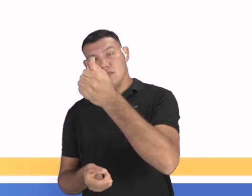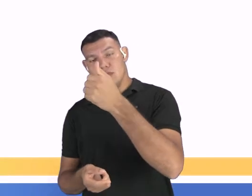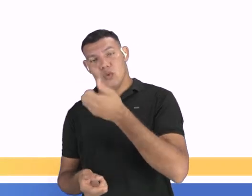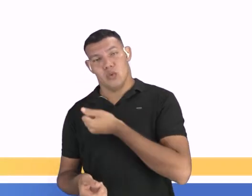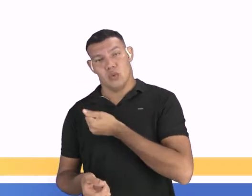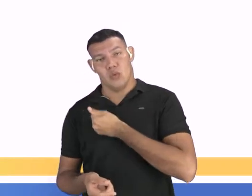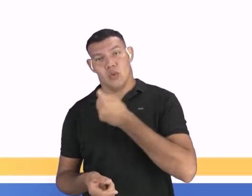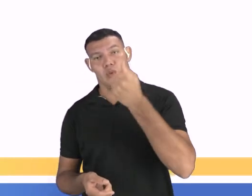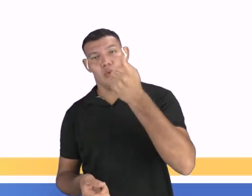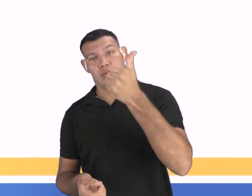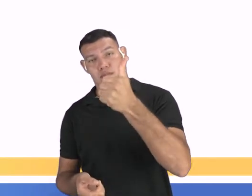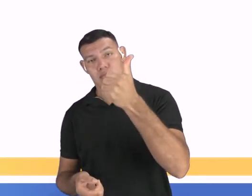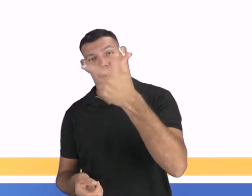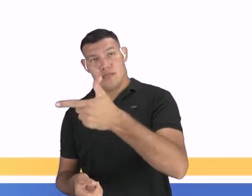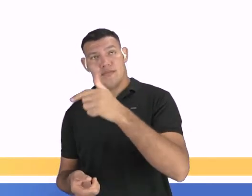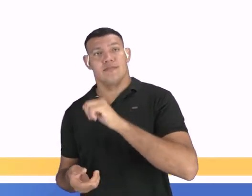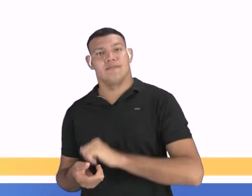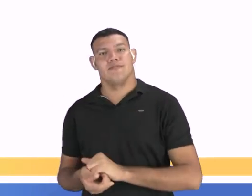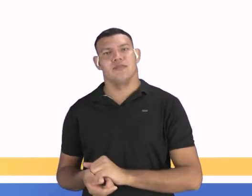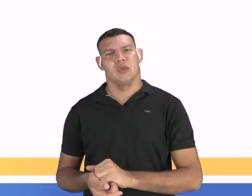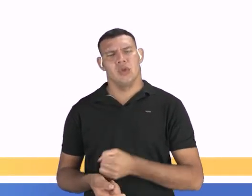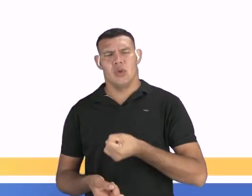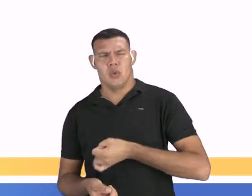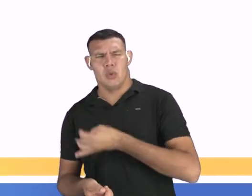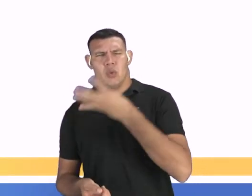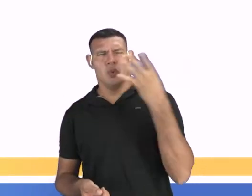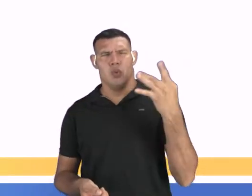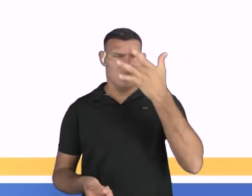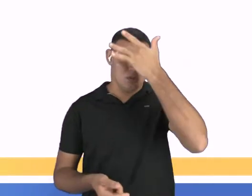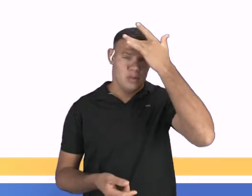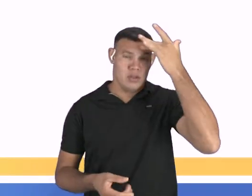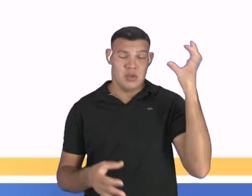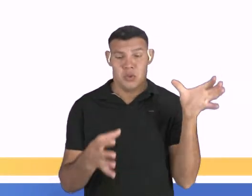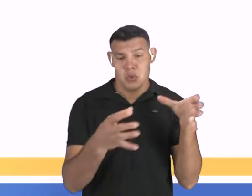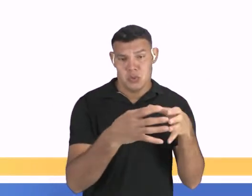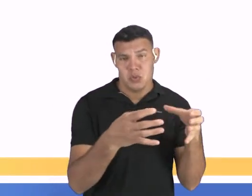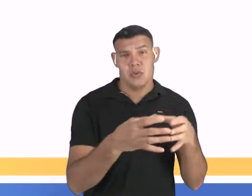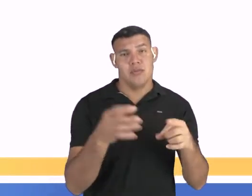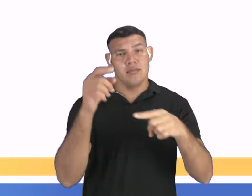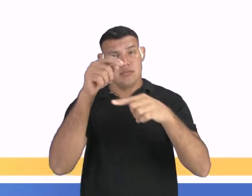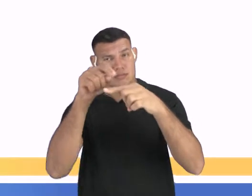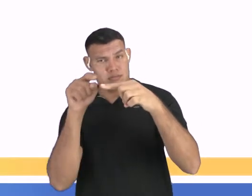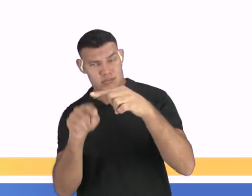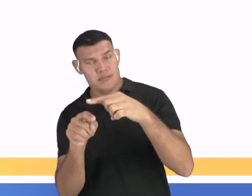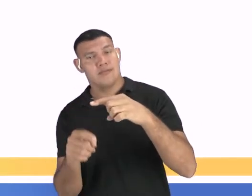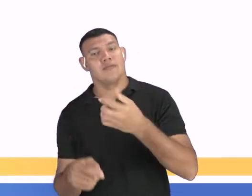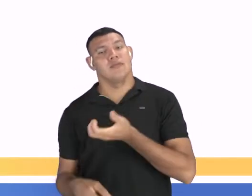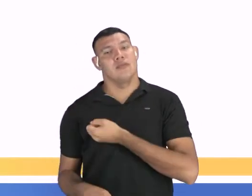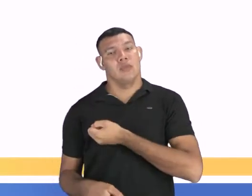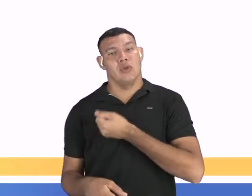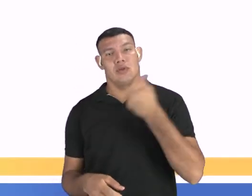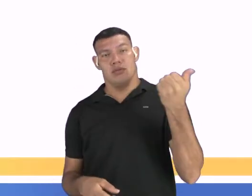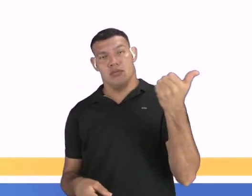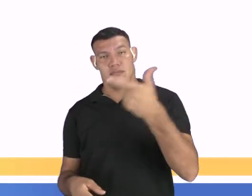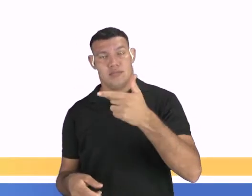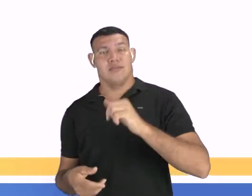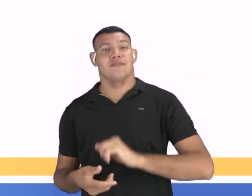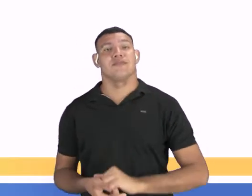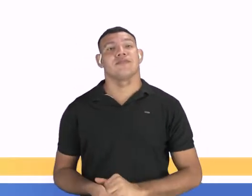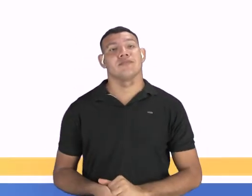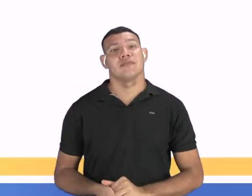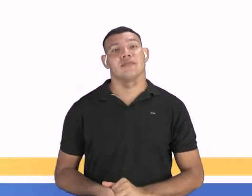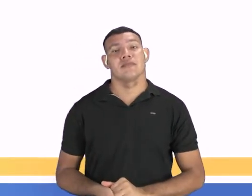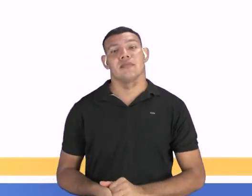que a quantidade de pessoas, forma o conjunto desses divisores aí do número 12. Então,